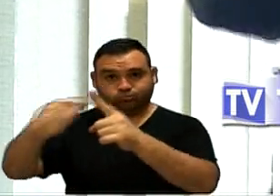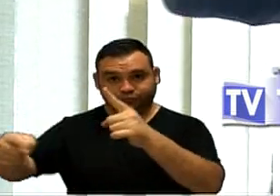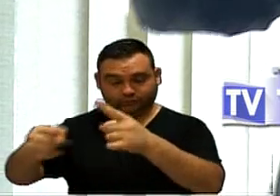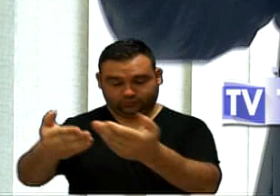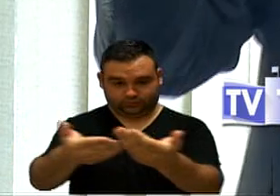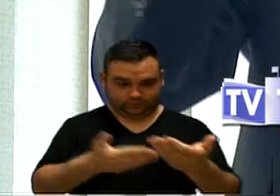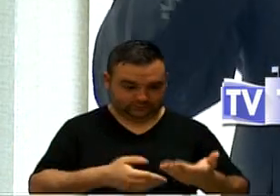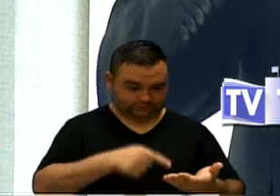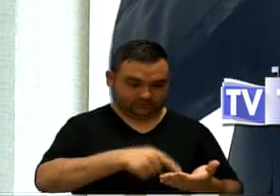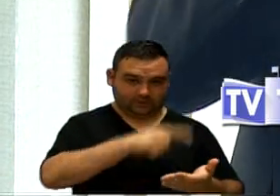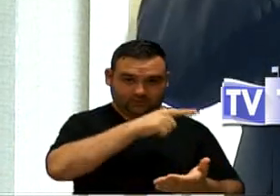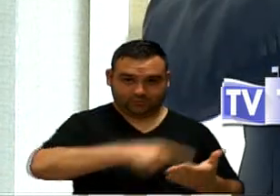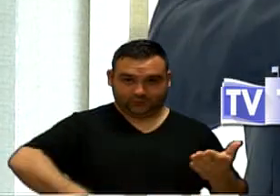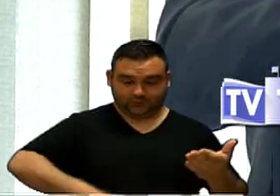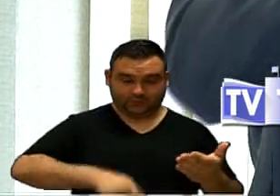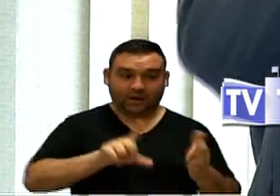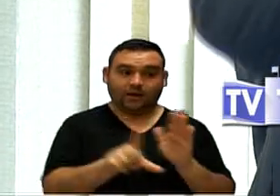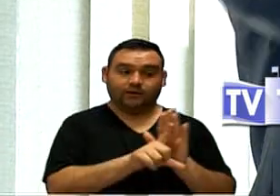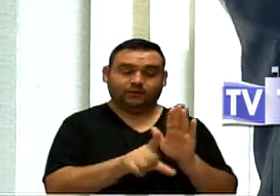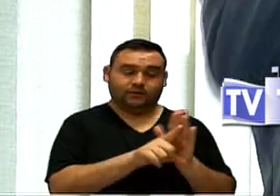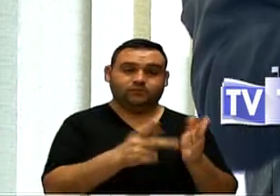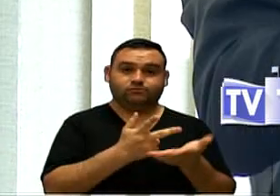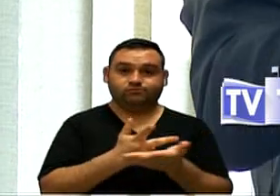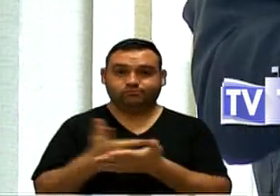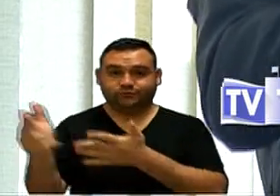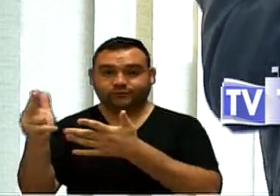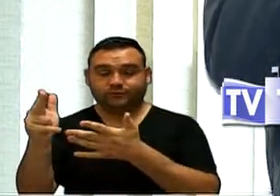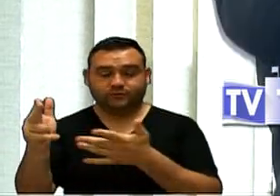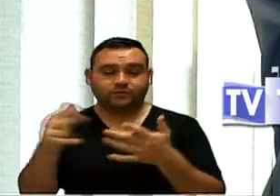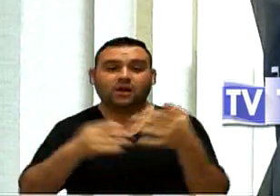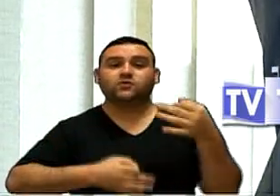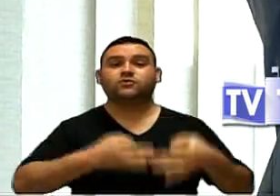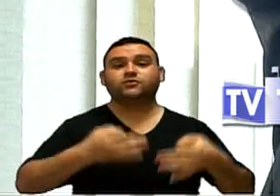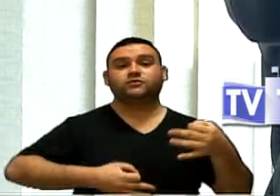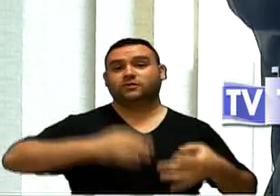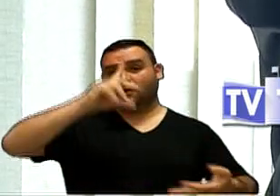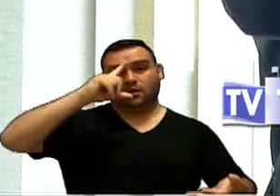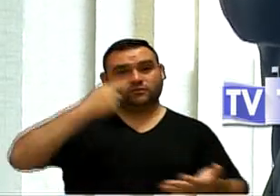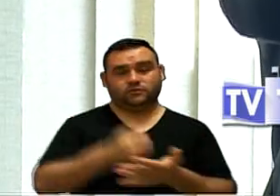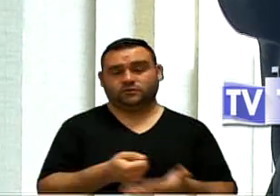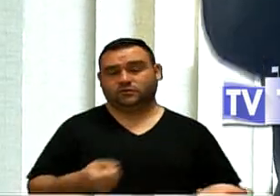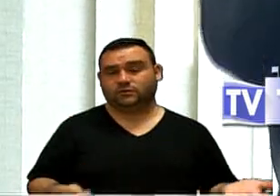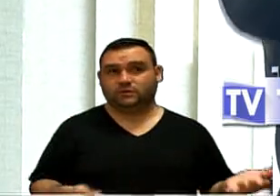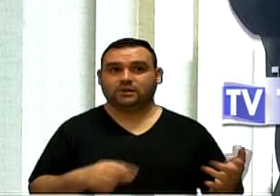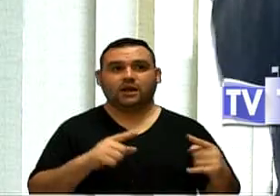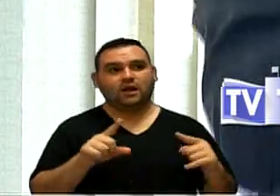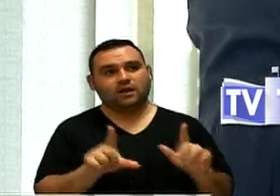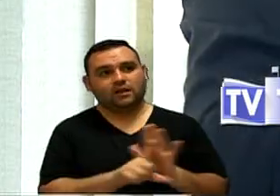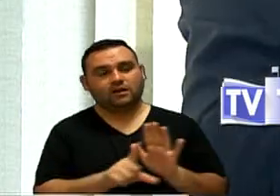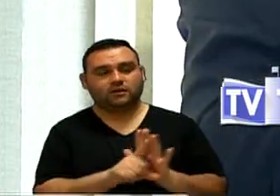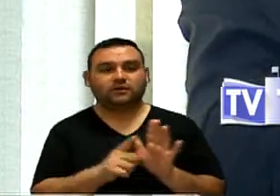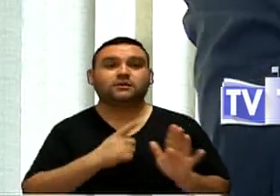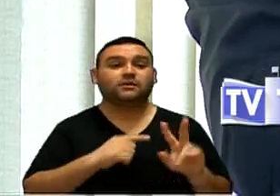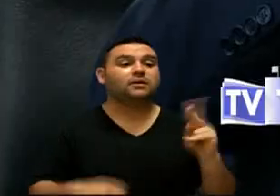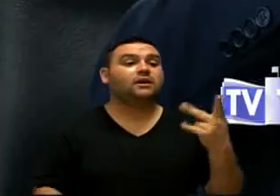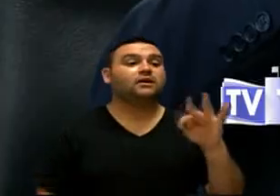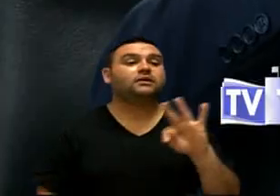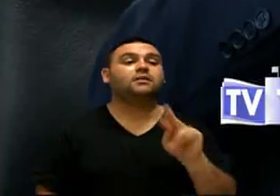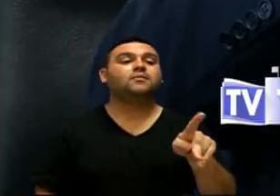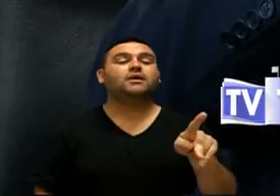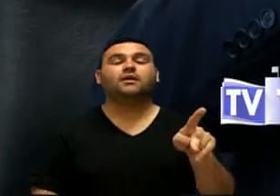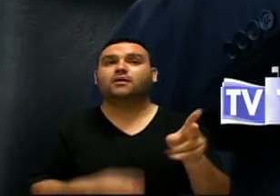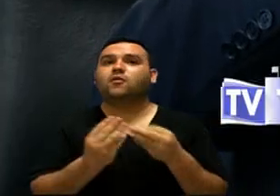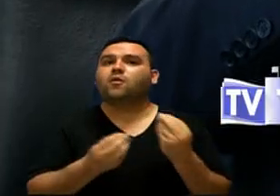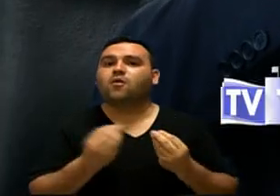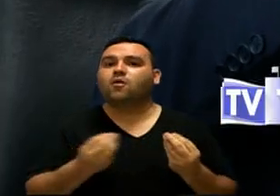a lei é promulgada do jeito que está, e a justiça, Martinez, é que decida. Renan, se é inconstitucional, não, pessoal não, da HTP não. Vai ficar